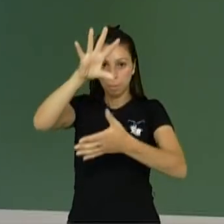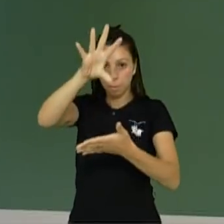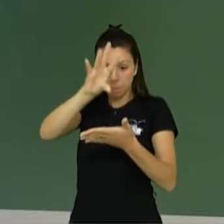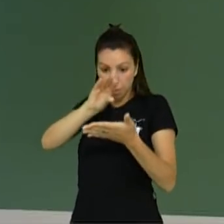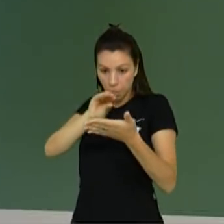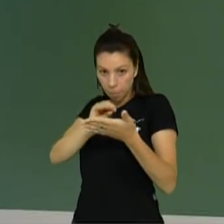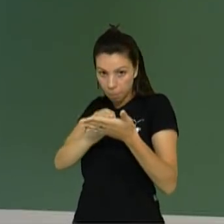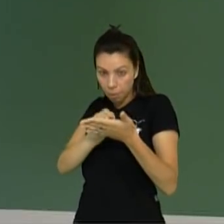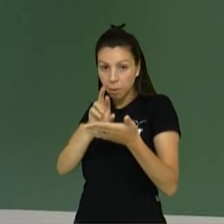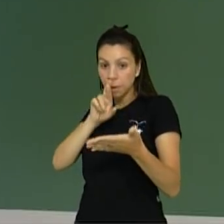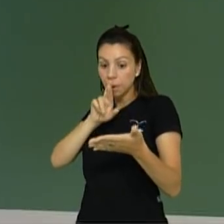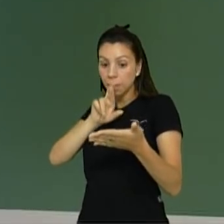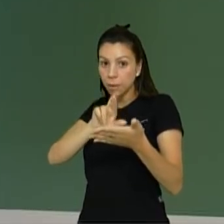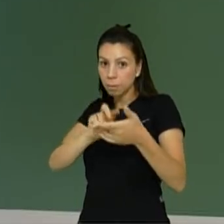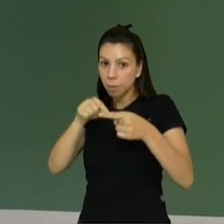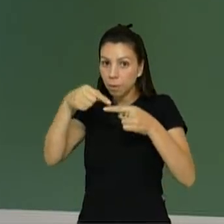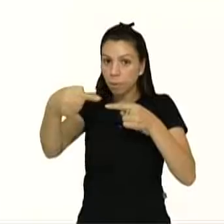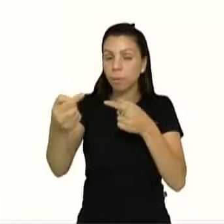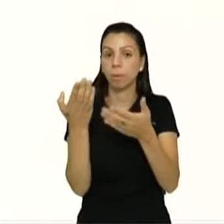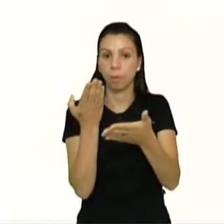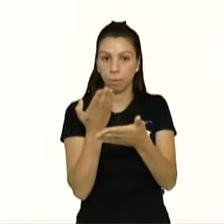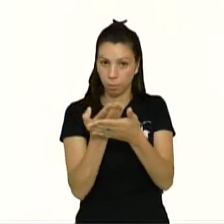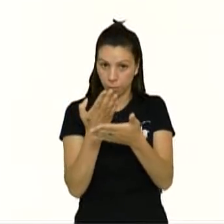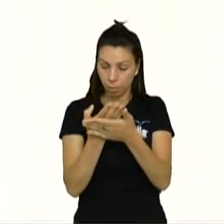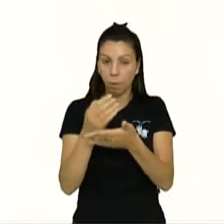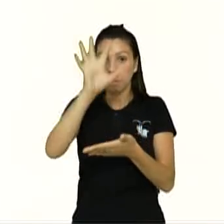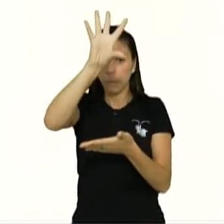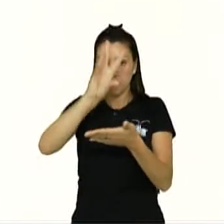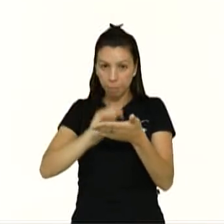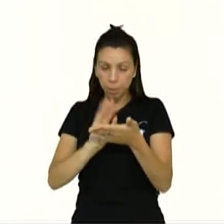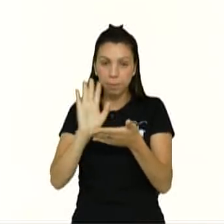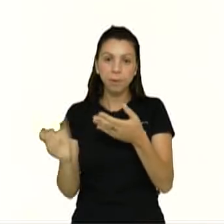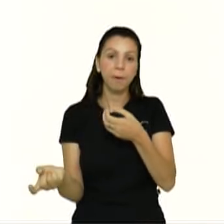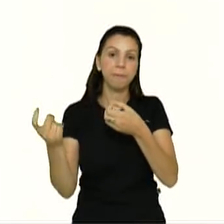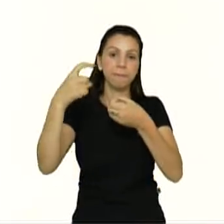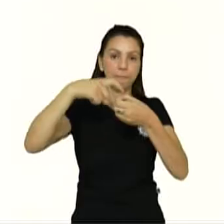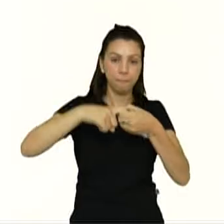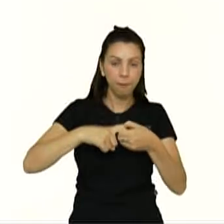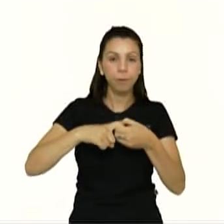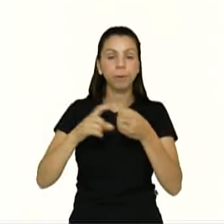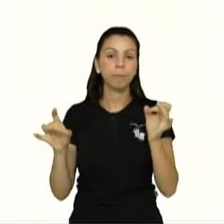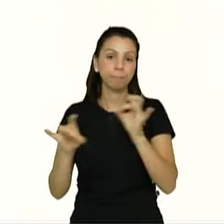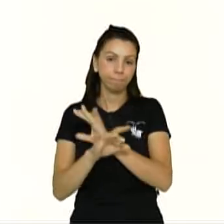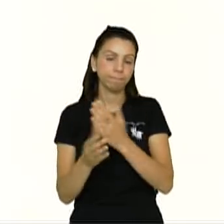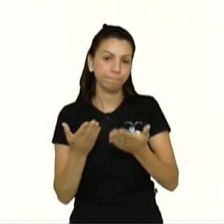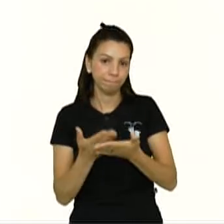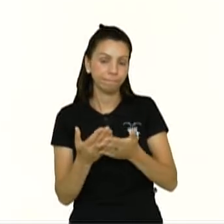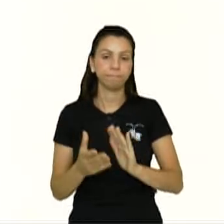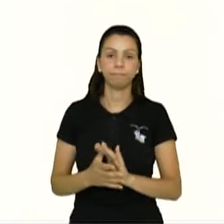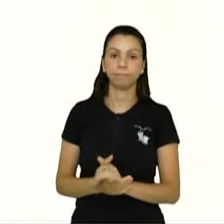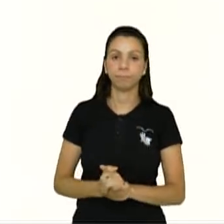poder resolver até a próxima aula. Então você copia aí e daqui a pouquinho a gente volta para encerrar essa aula.